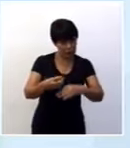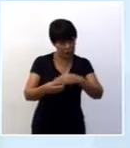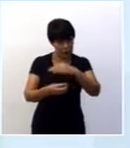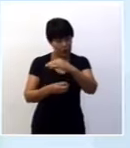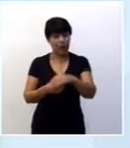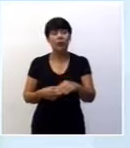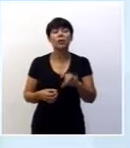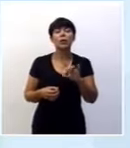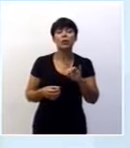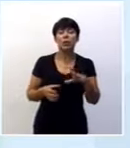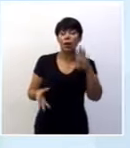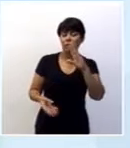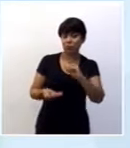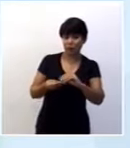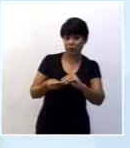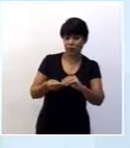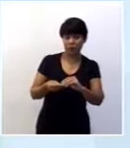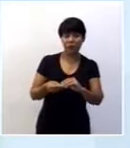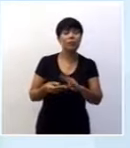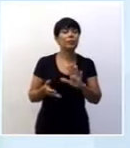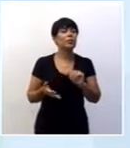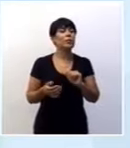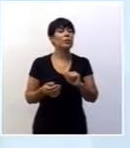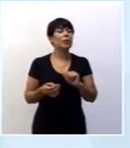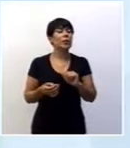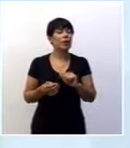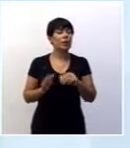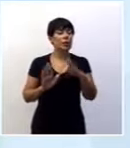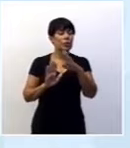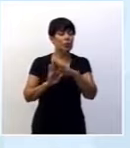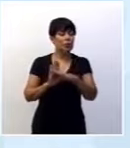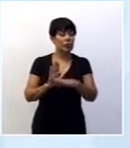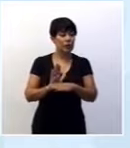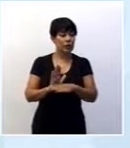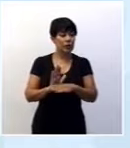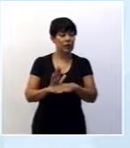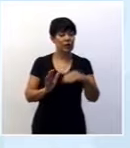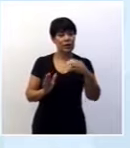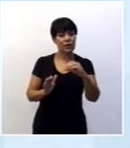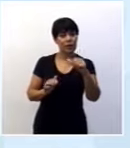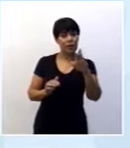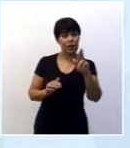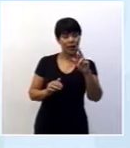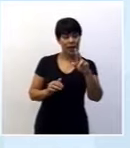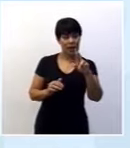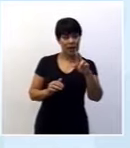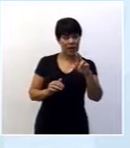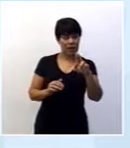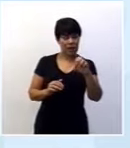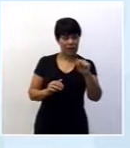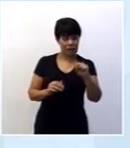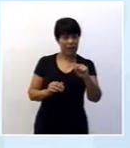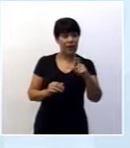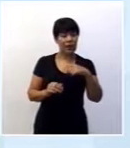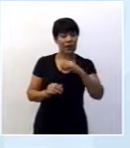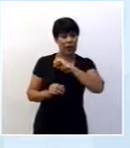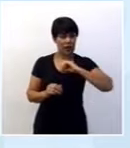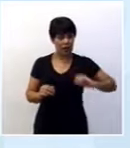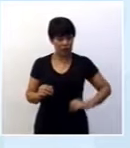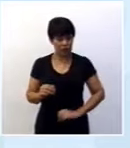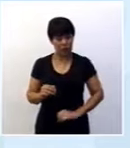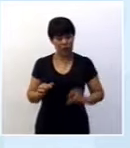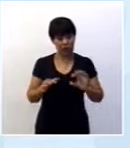gente consegue sintetizar mais ou menos o que eu falei, tem esse programa Cybers que eu falei para você que é da China com o Brasil, tá? Então tem um vídeo